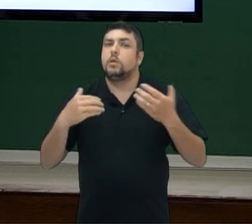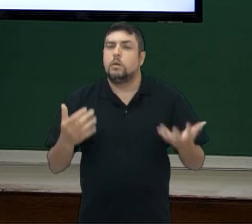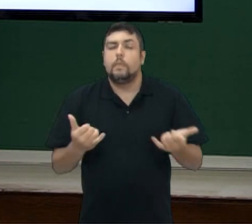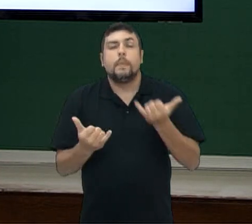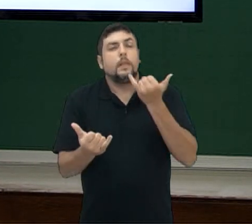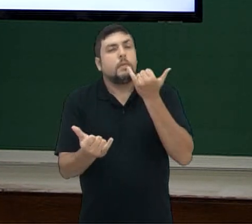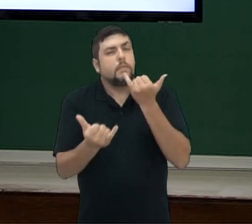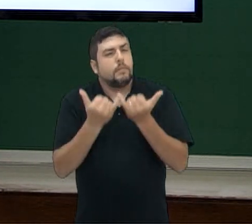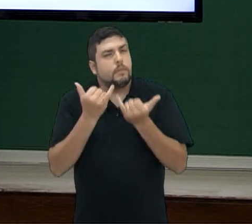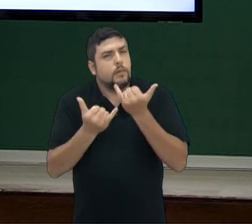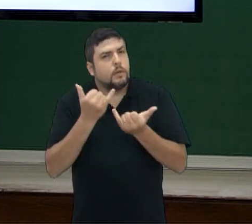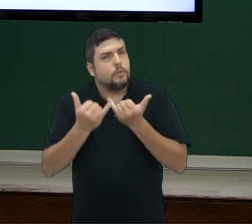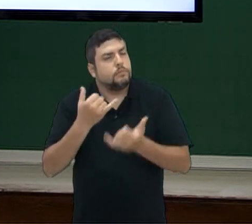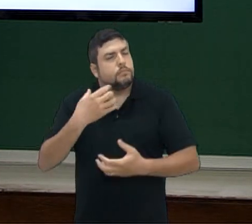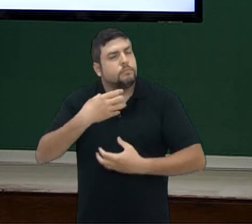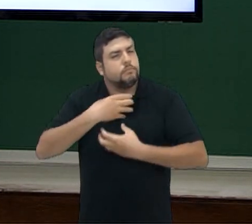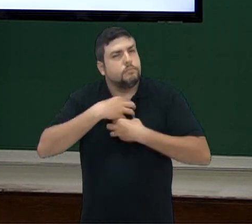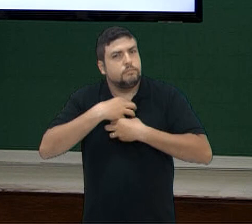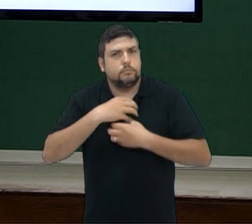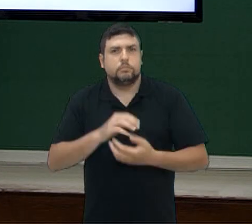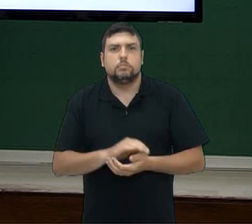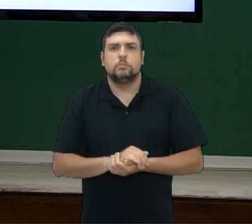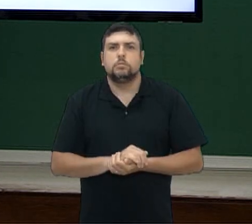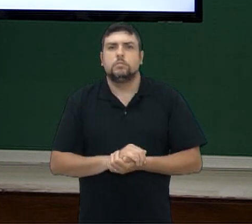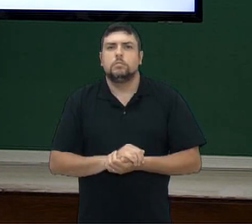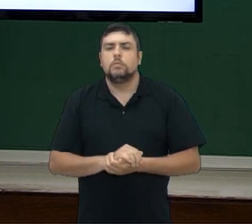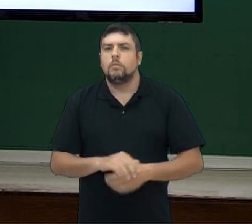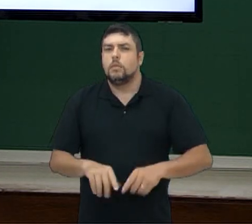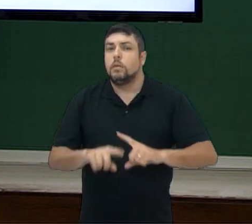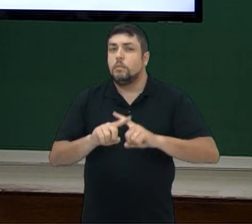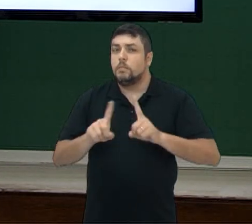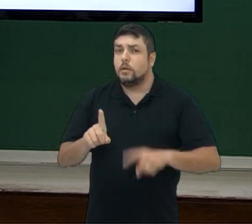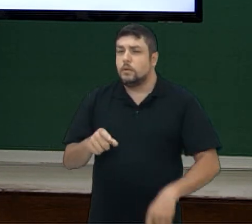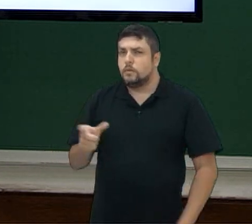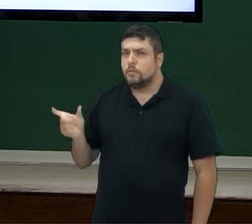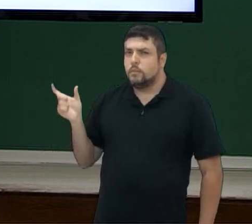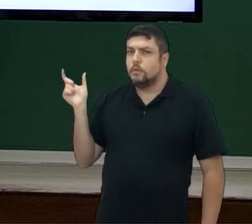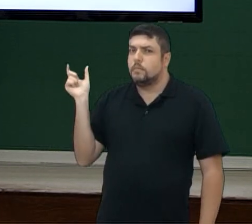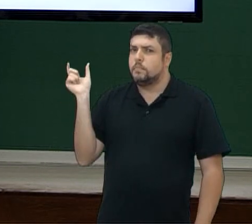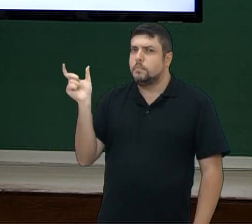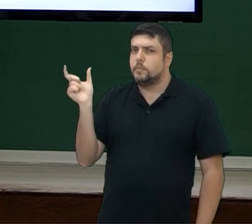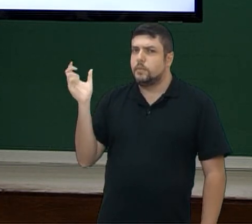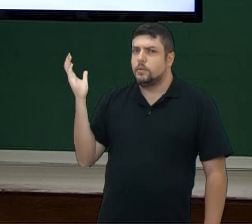voltando. Ah, mas eu coloquei uma palavrinha aqui.